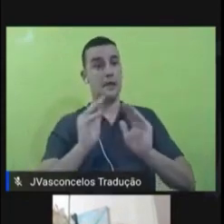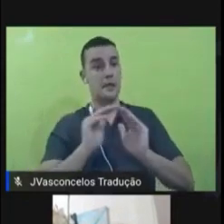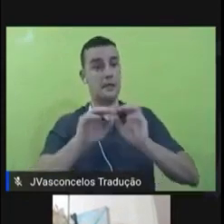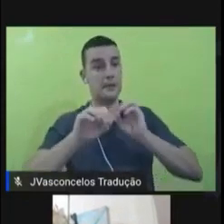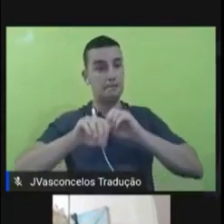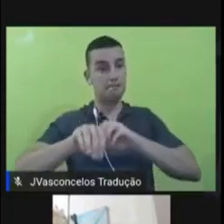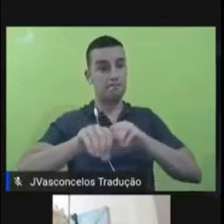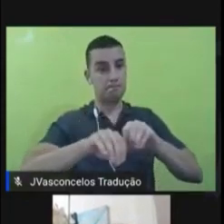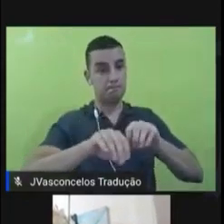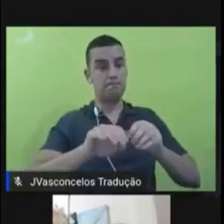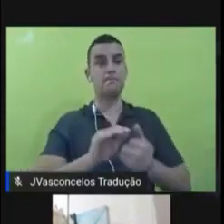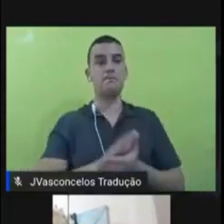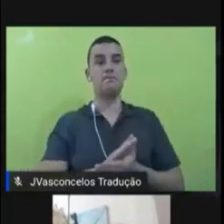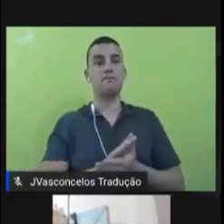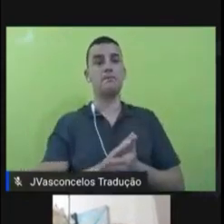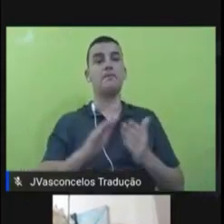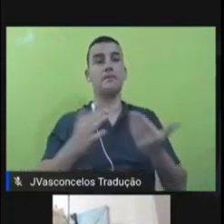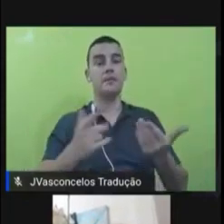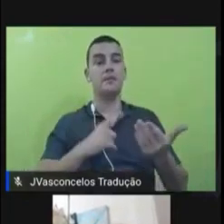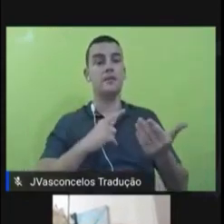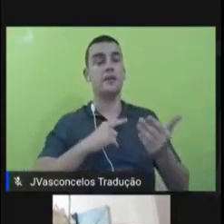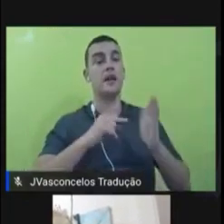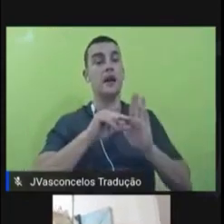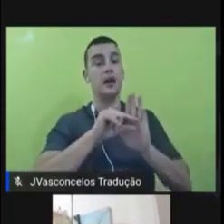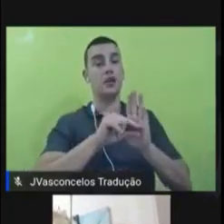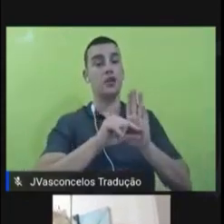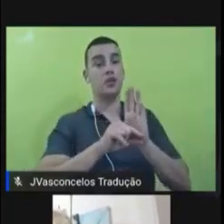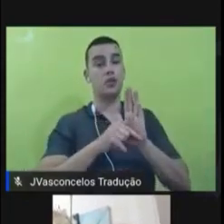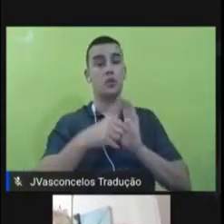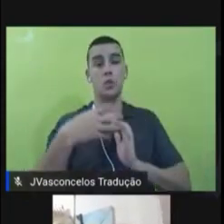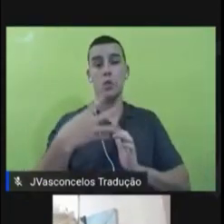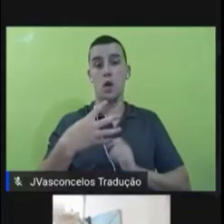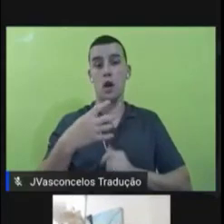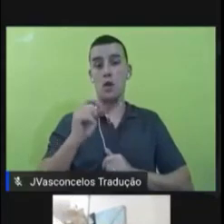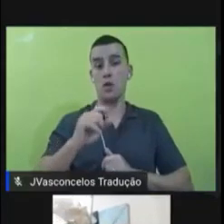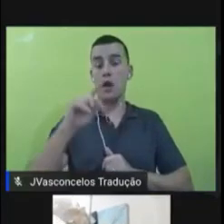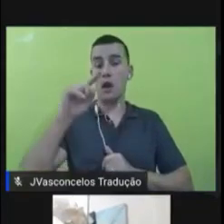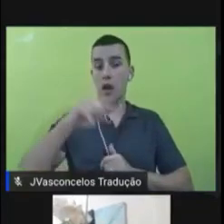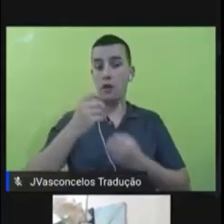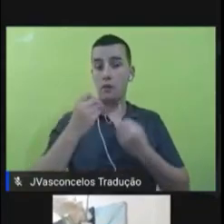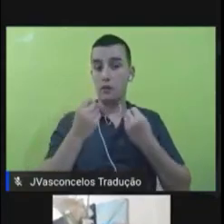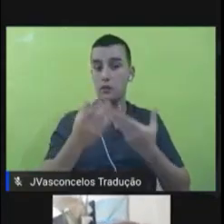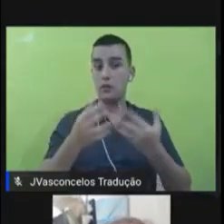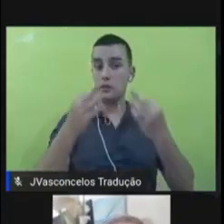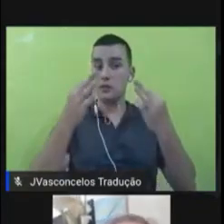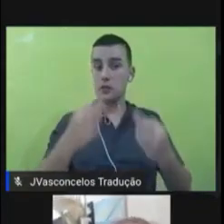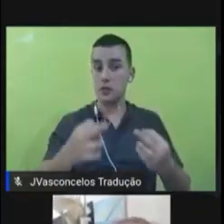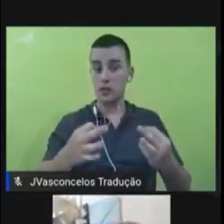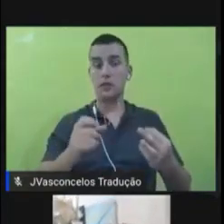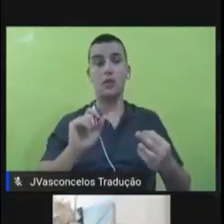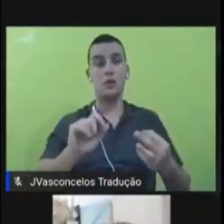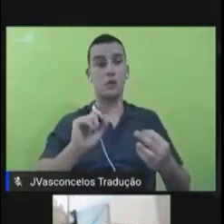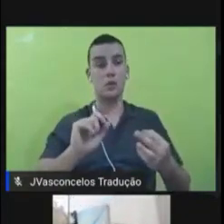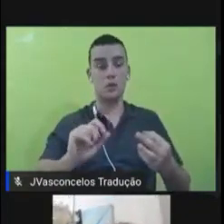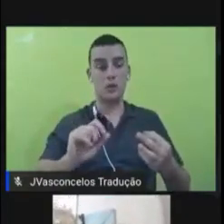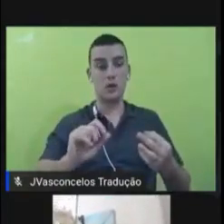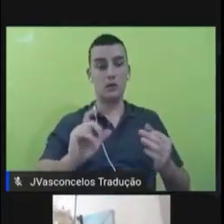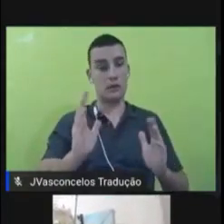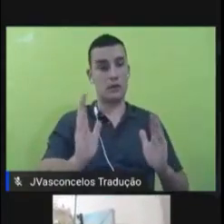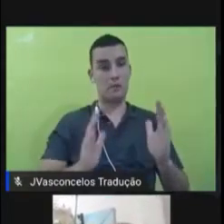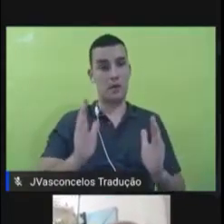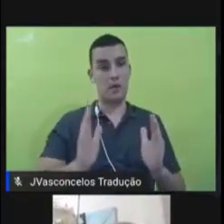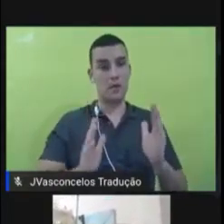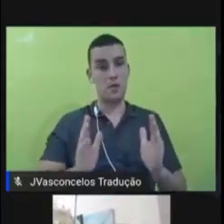ela passa a vigorar no artigo 4º, assegurando o atendimento educacional durante o período de internação ao aluno